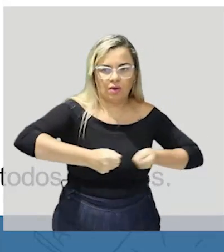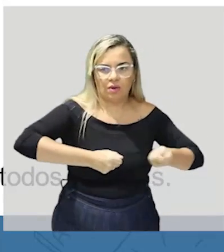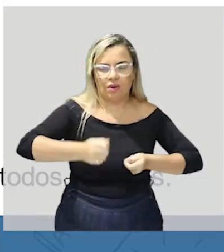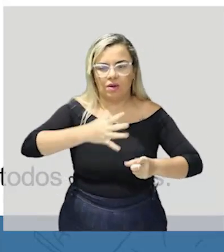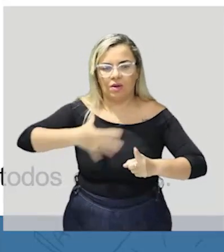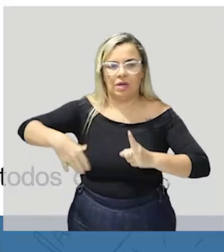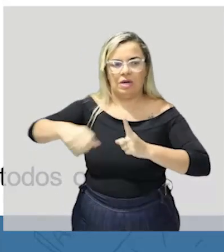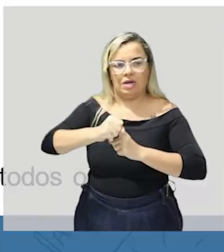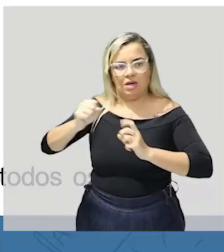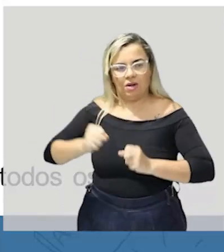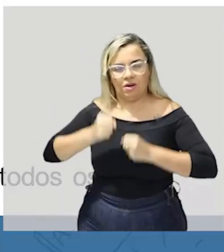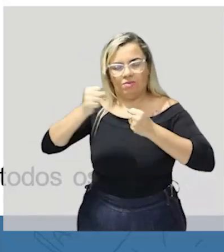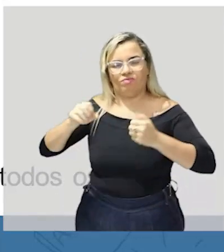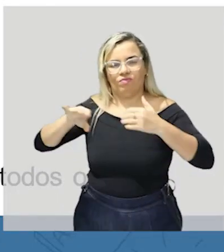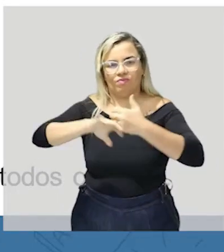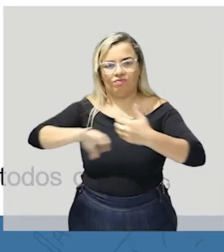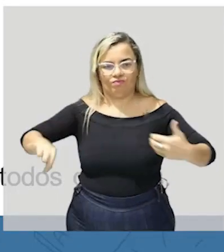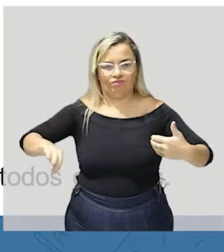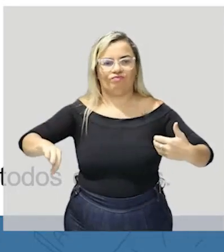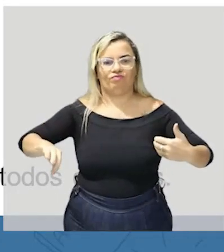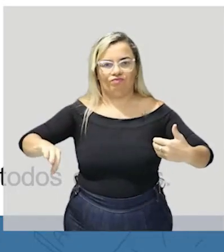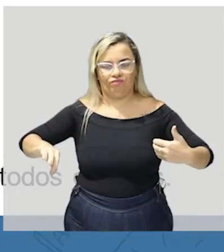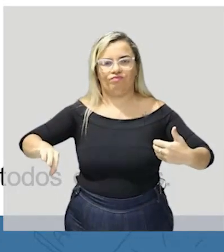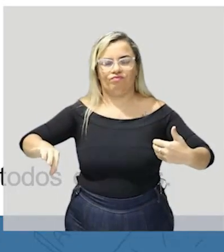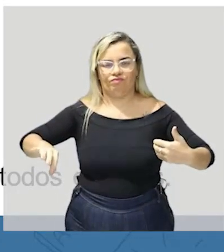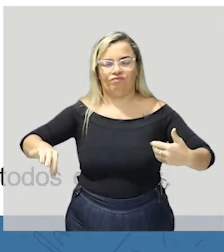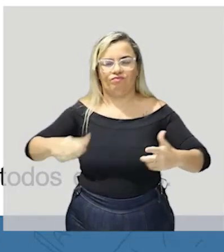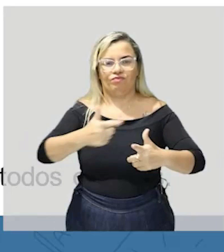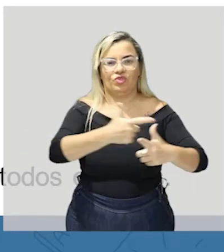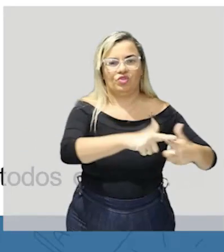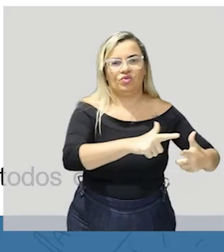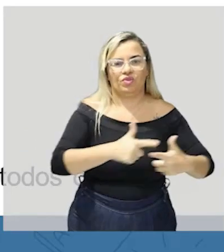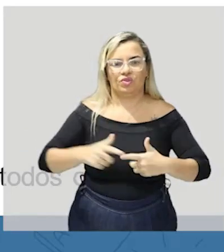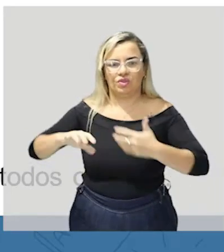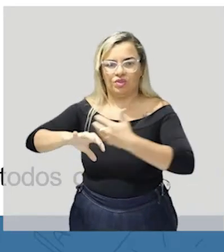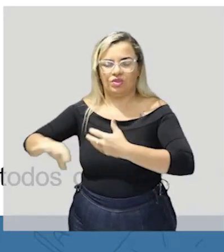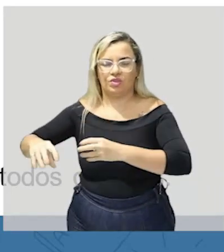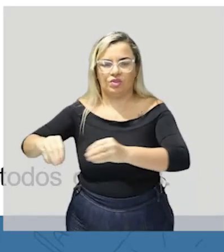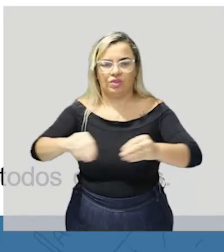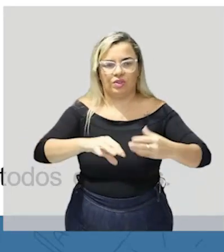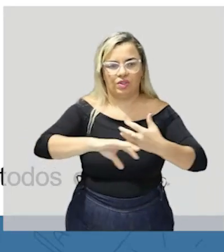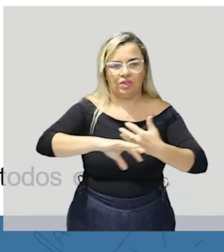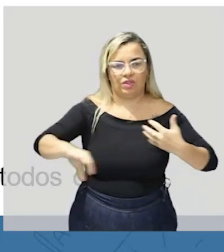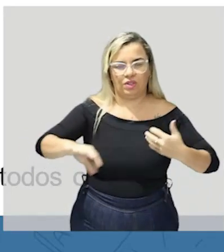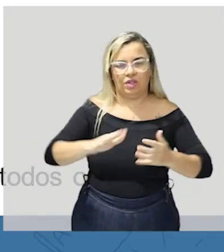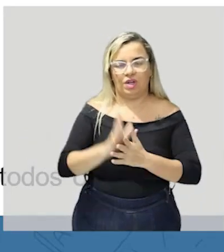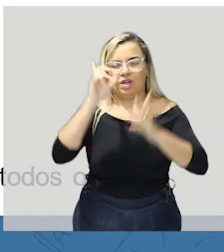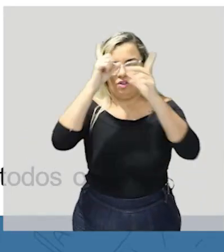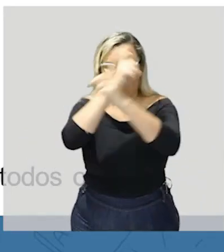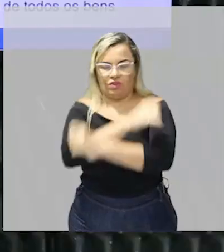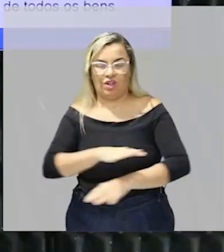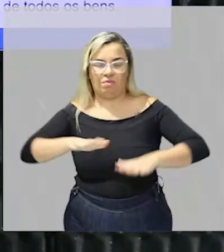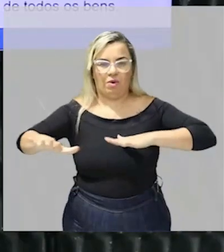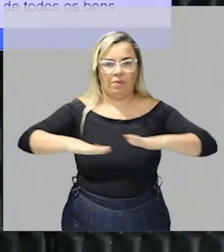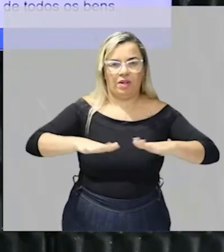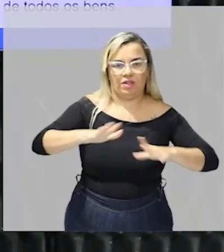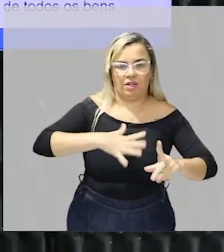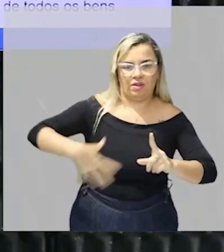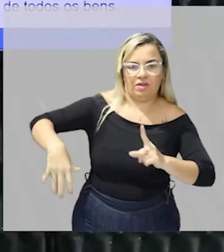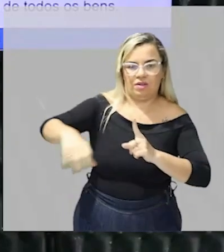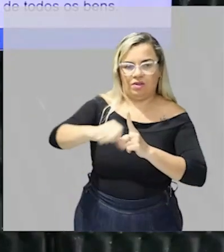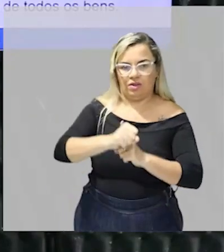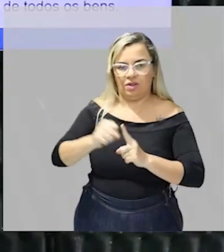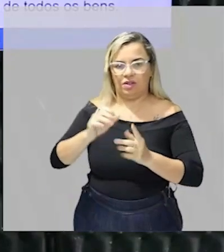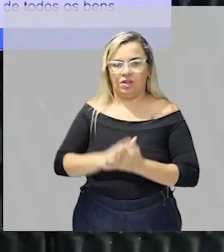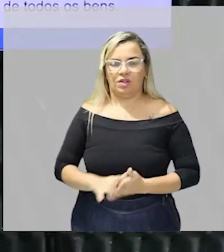sociedade fortemente estratificada. Olha só a divisão, né? Estratificação, então a dificuldade de mobilidade social. E composta